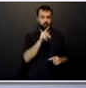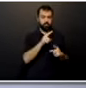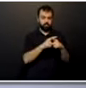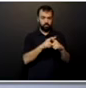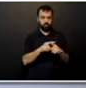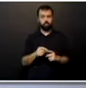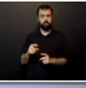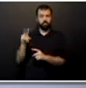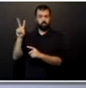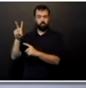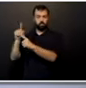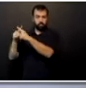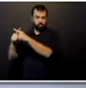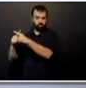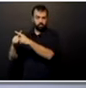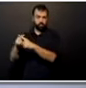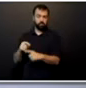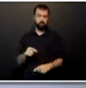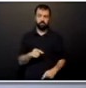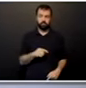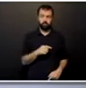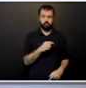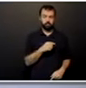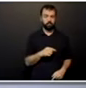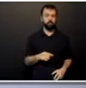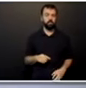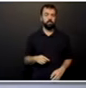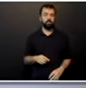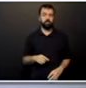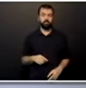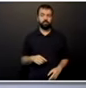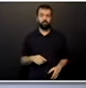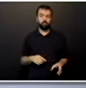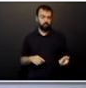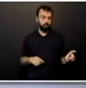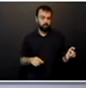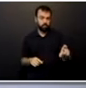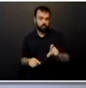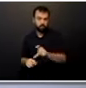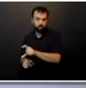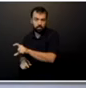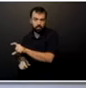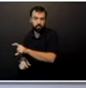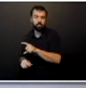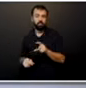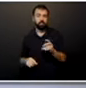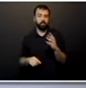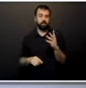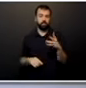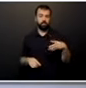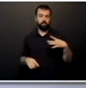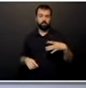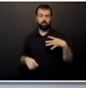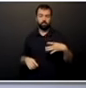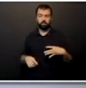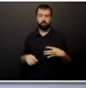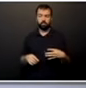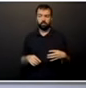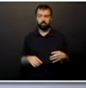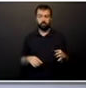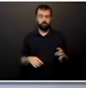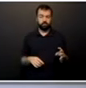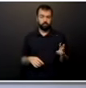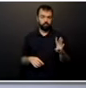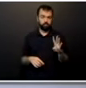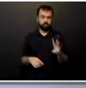sal e agora vamos para para o quarto analisar o quarto saquinho 14 saquinhos